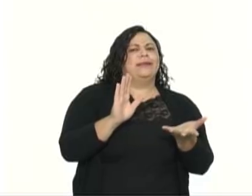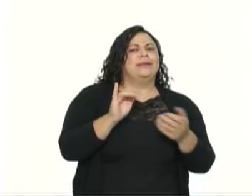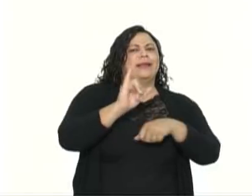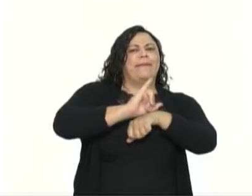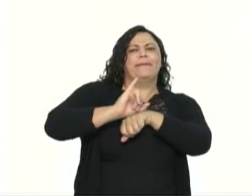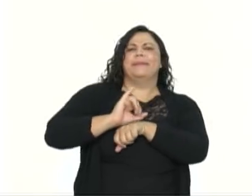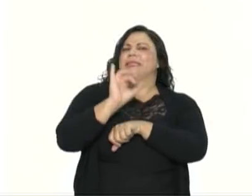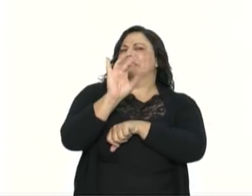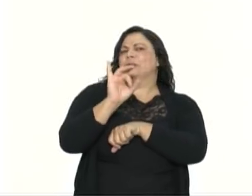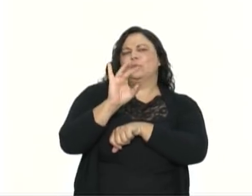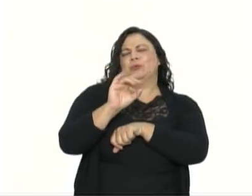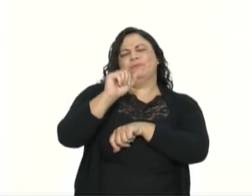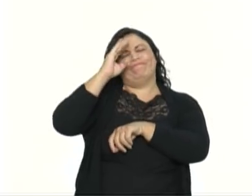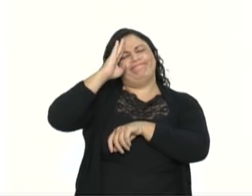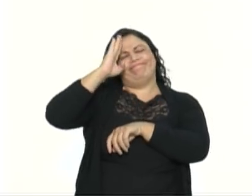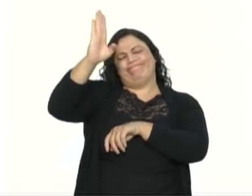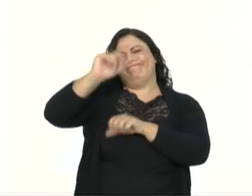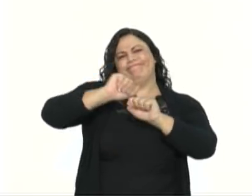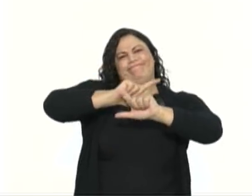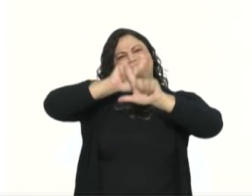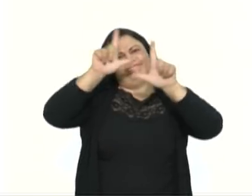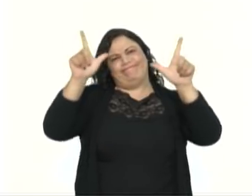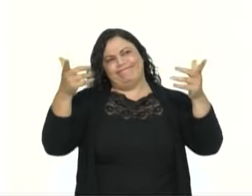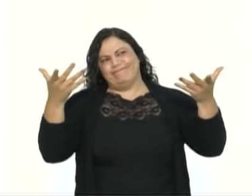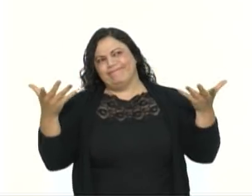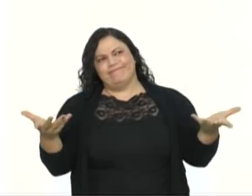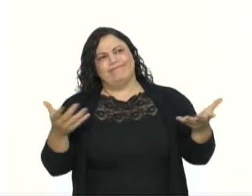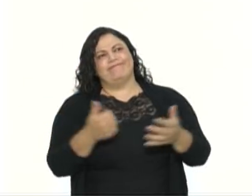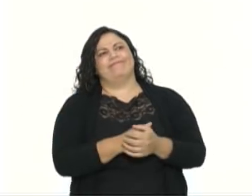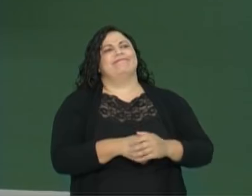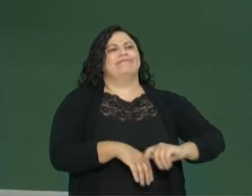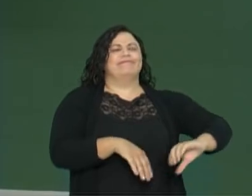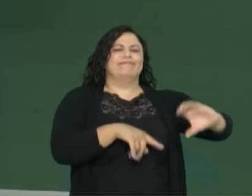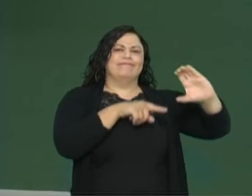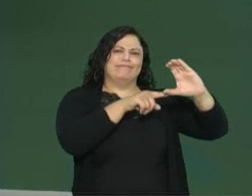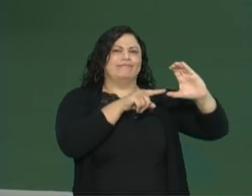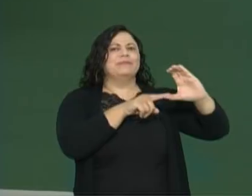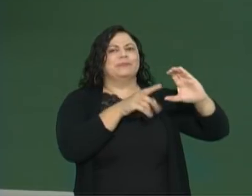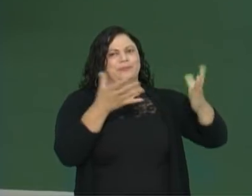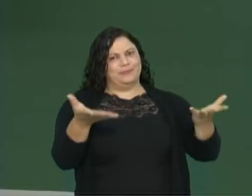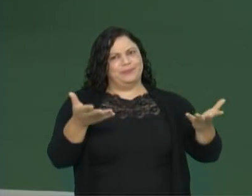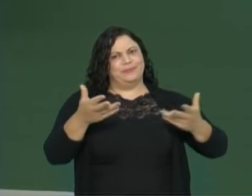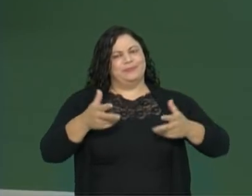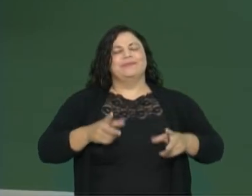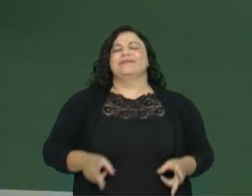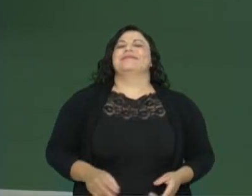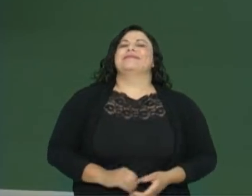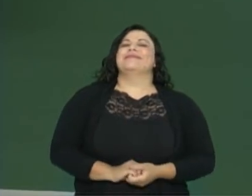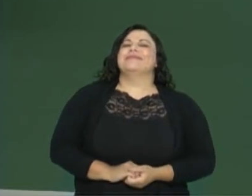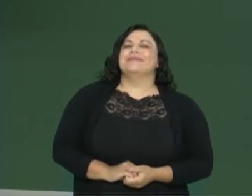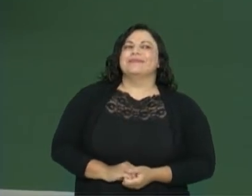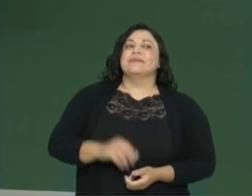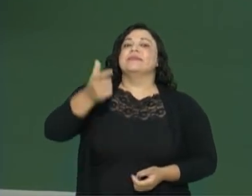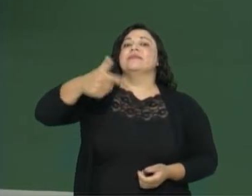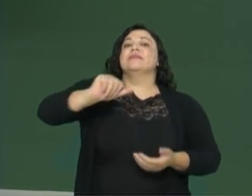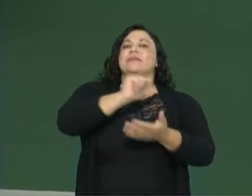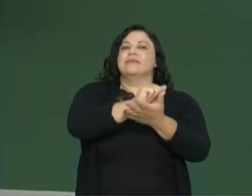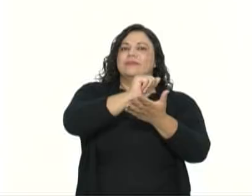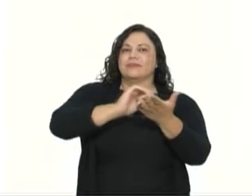ligação metálica, né? Dipolo, nem conversamos disso. Que maluquice, né? Seguindo a nossa aula. Outro exercício para